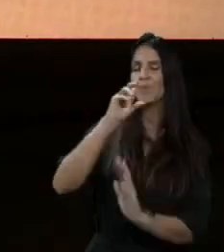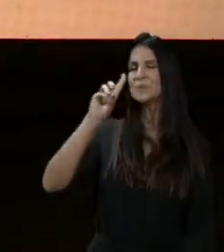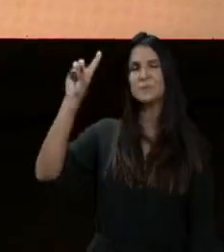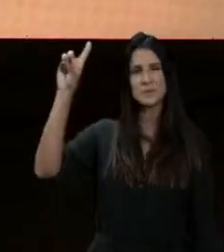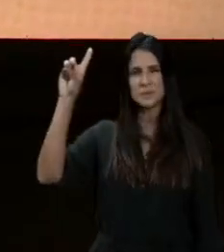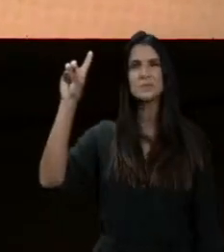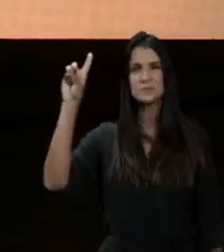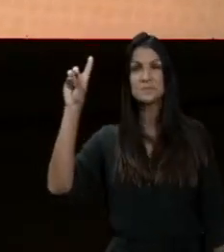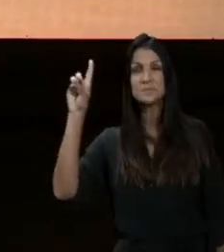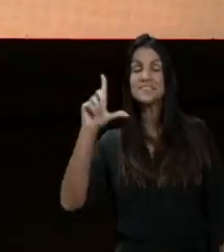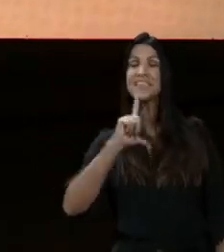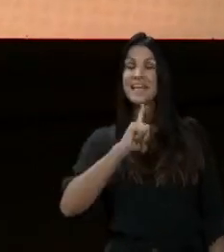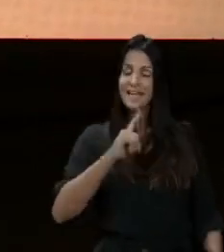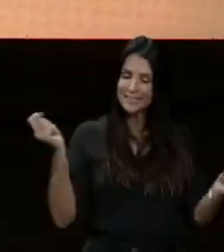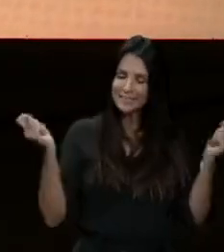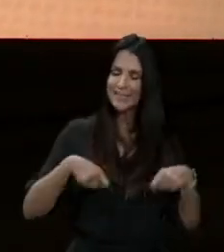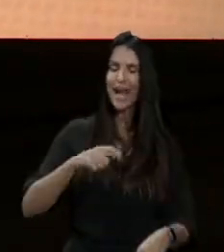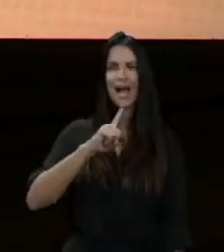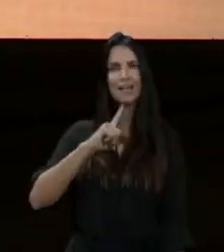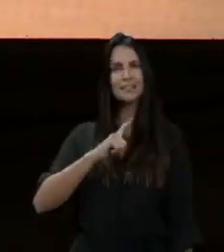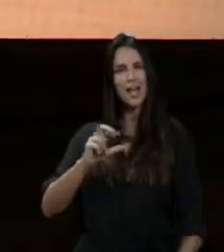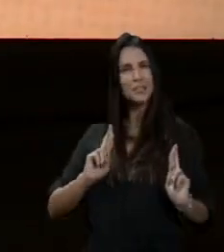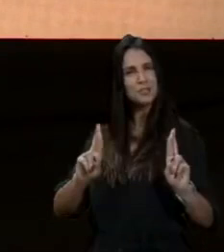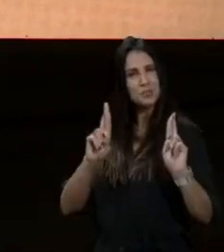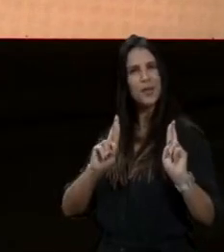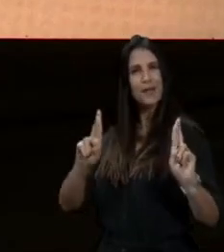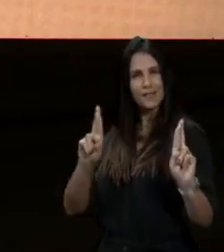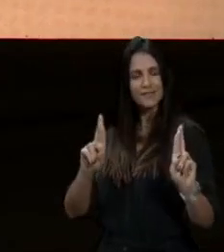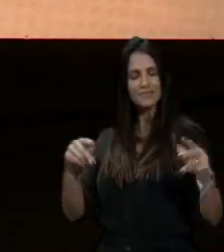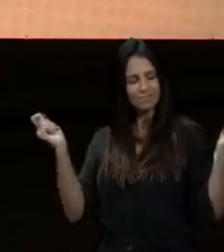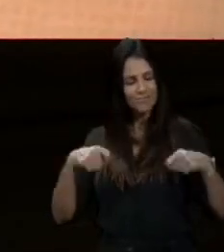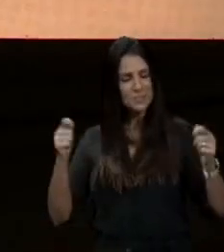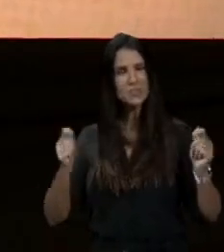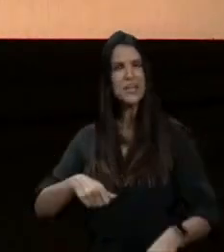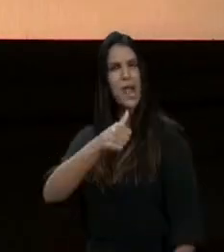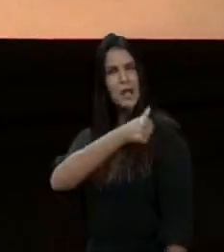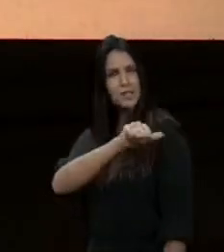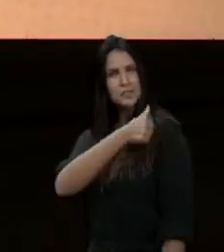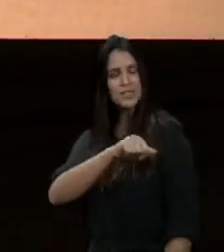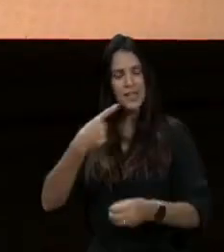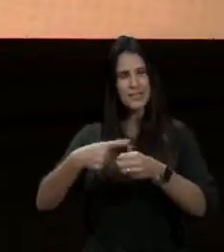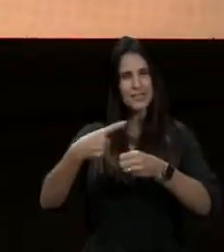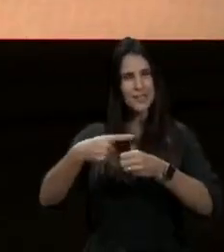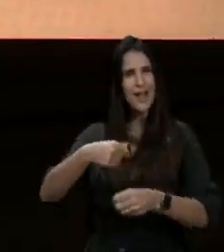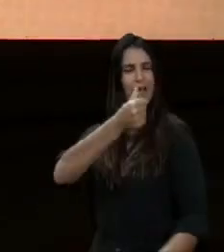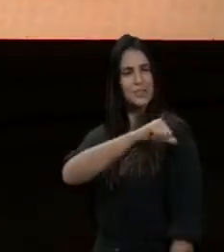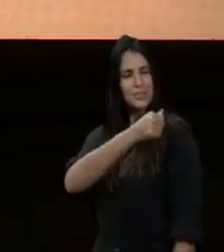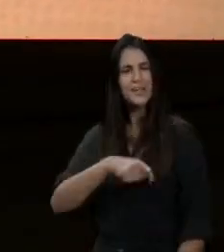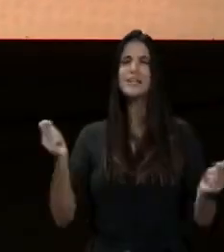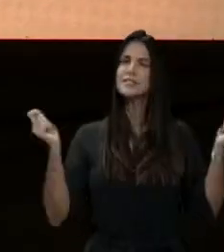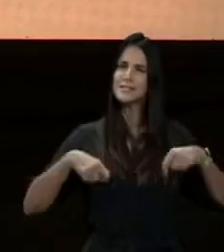Ah e ainda dá para ter esperança no estado do Rio de Janeiro sim senhor dá para ter esperança na Cidade do Rio de Janeiro sim